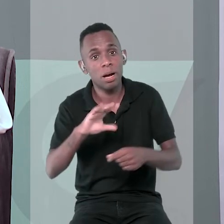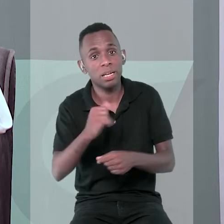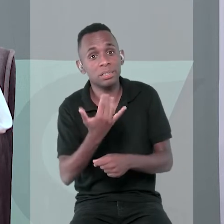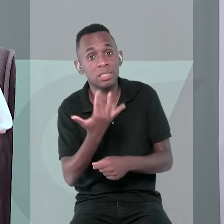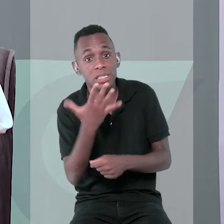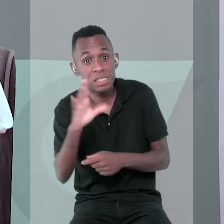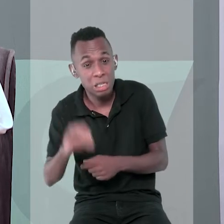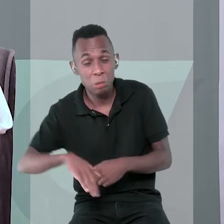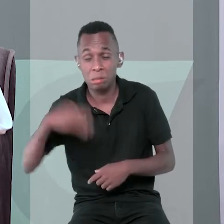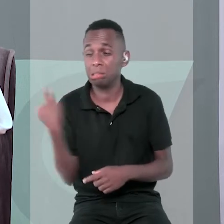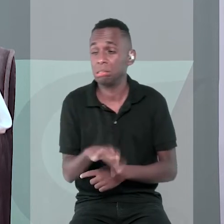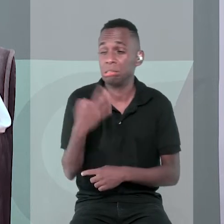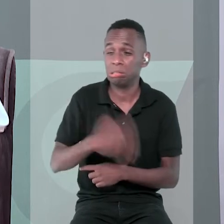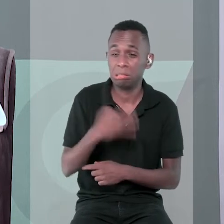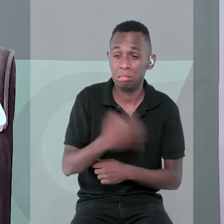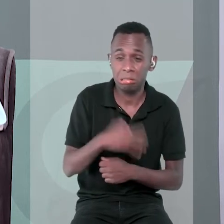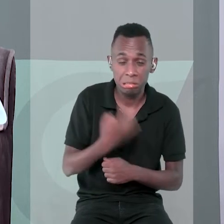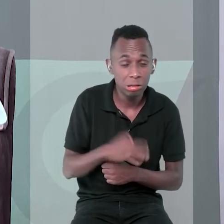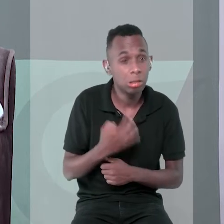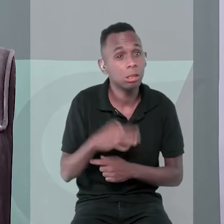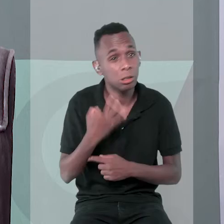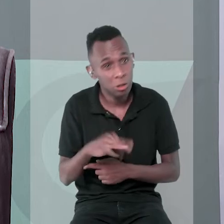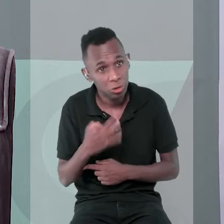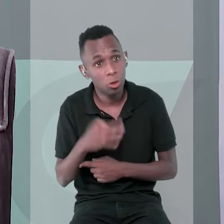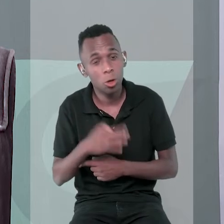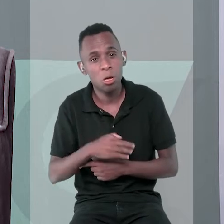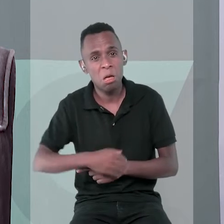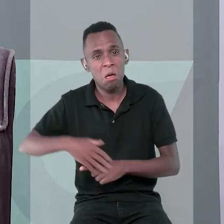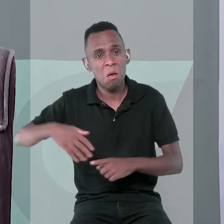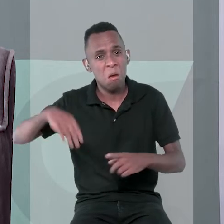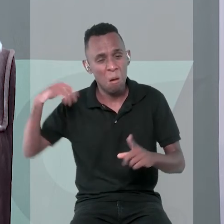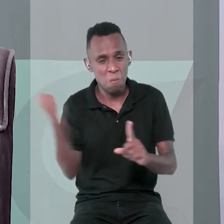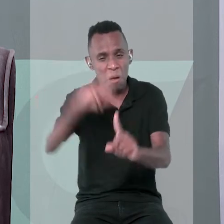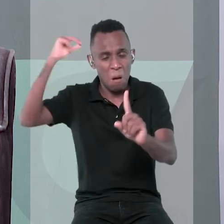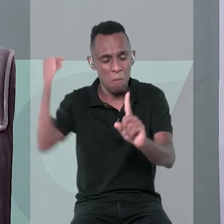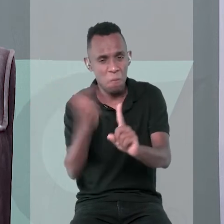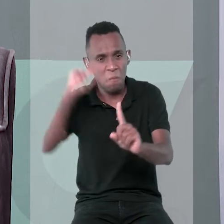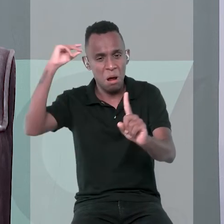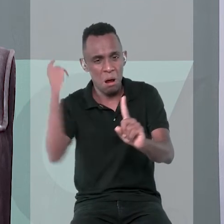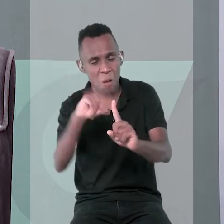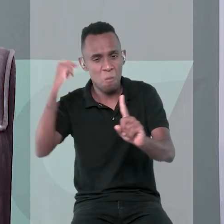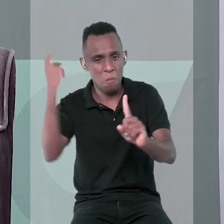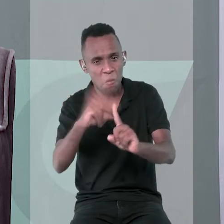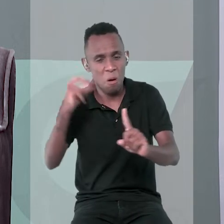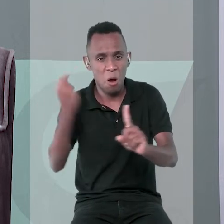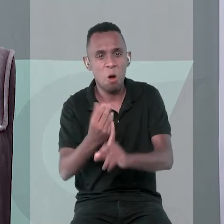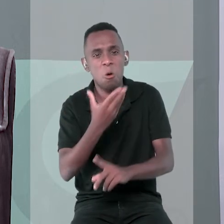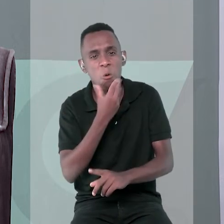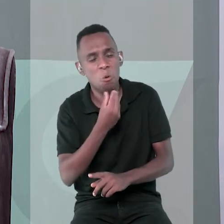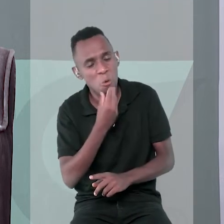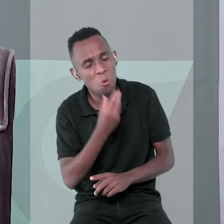gente, que isso dói. Isso. E dão uma bela de uma surra nesses portugueses com folha